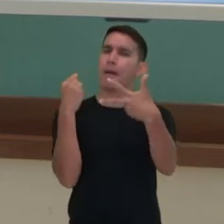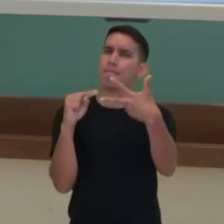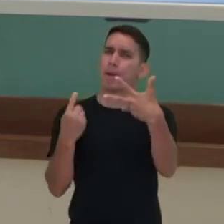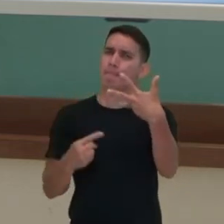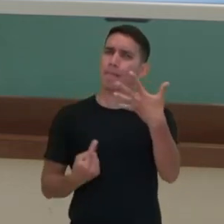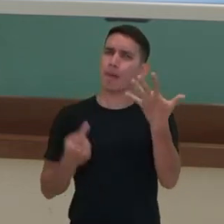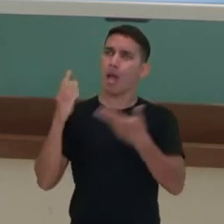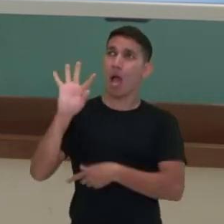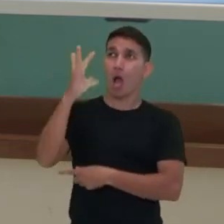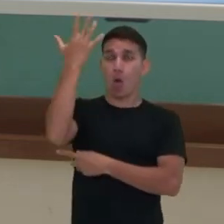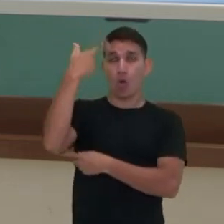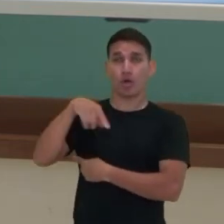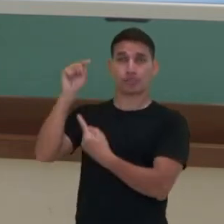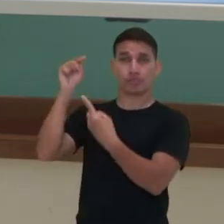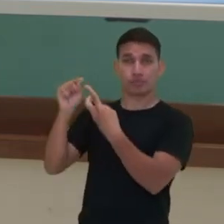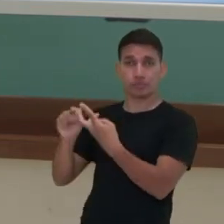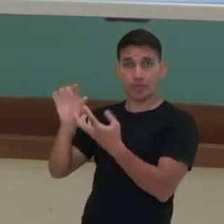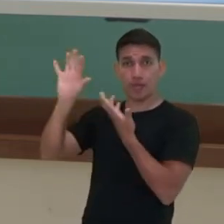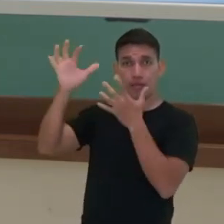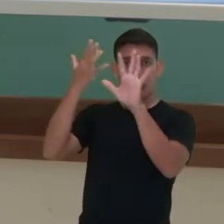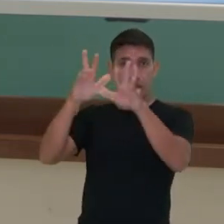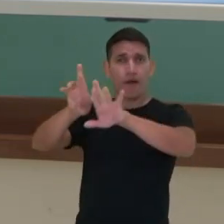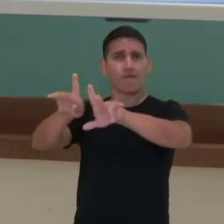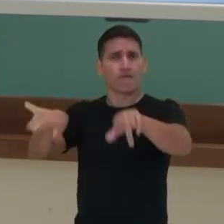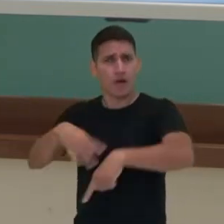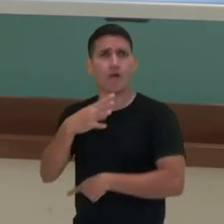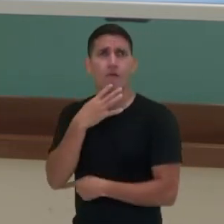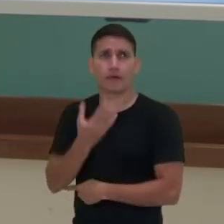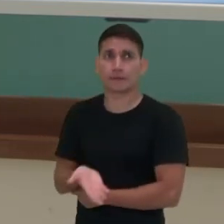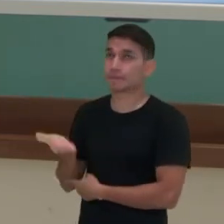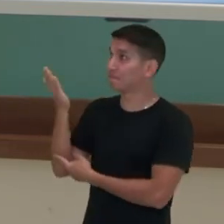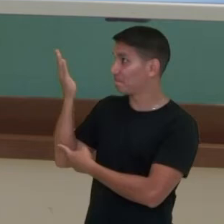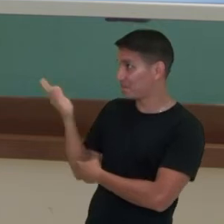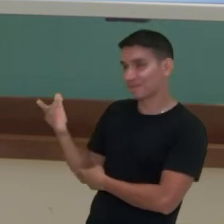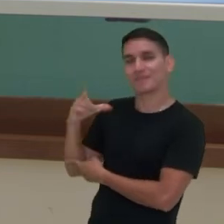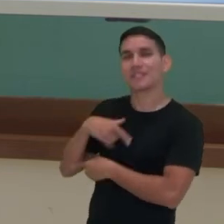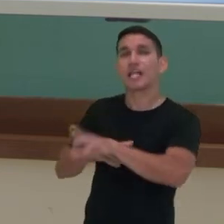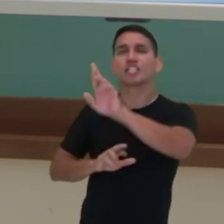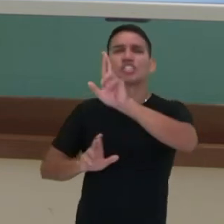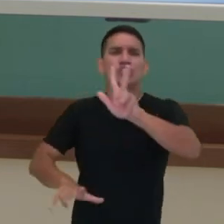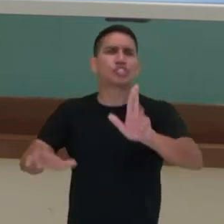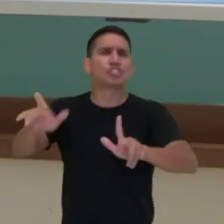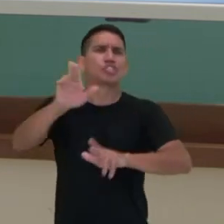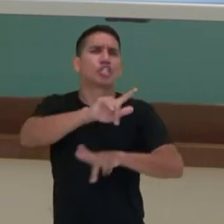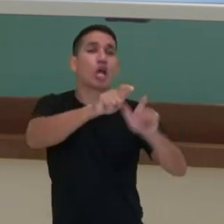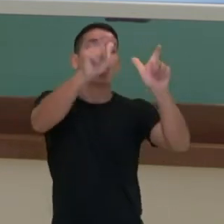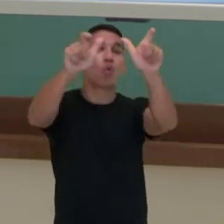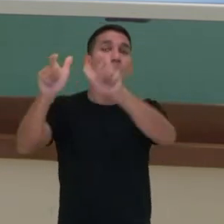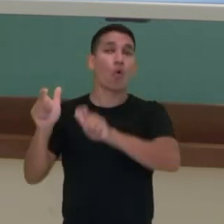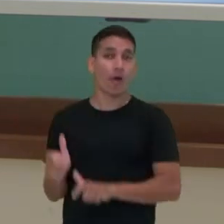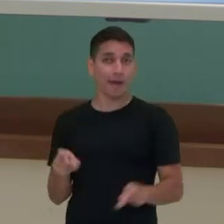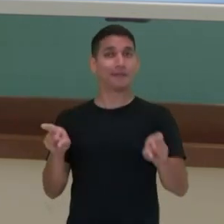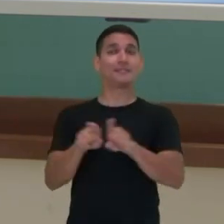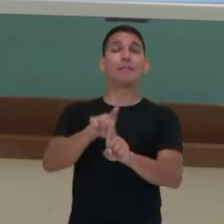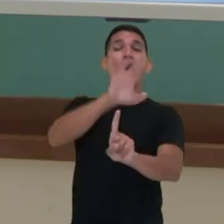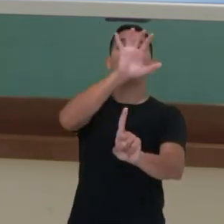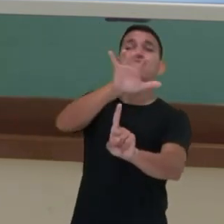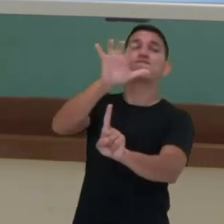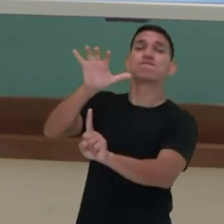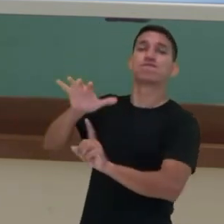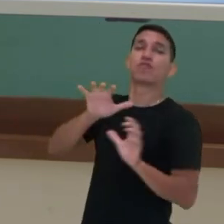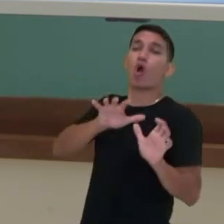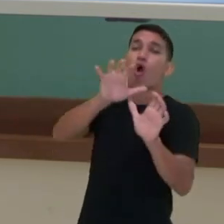climáticos. Você já ouviu falar deles? Então, vários fatores que são diferentes de um lugar para o outro, que vão